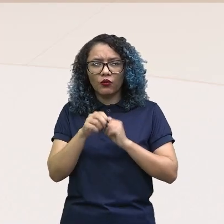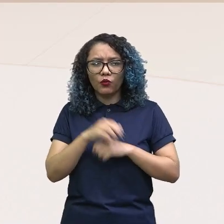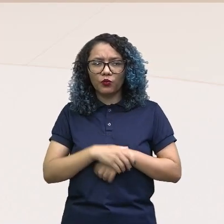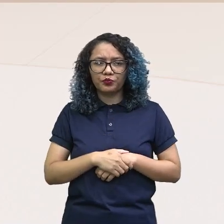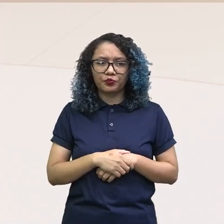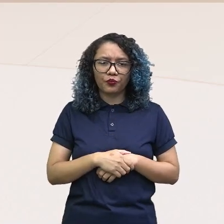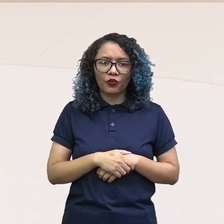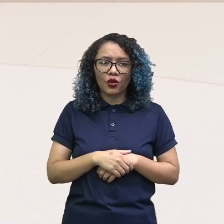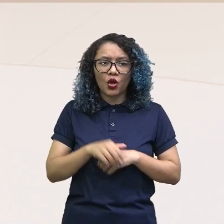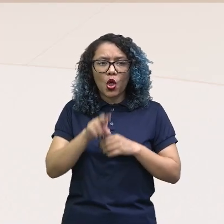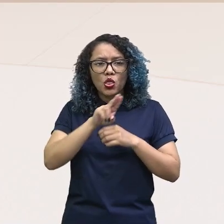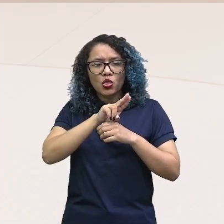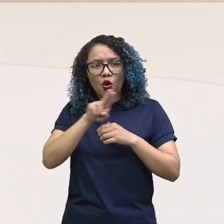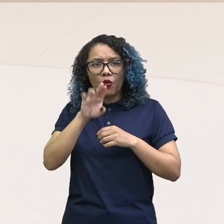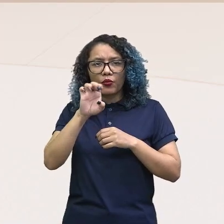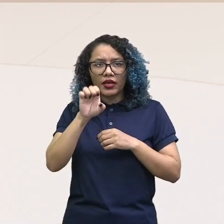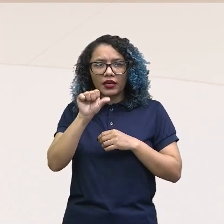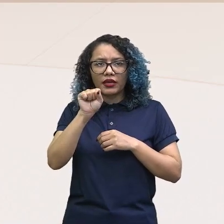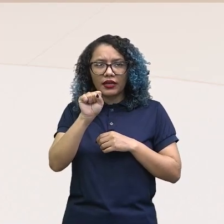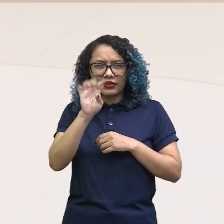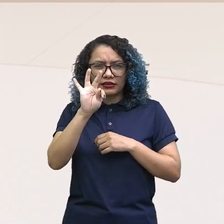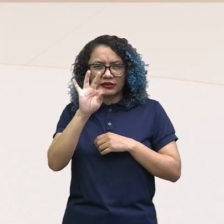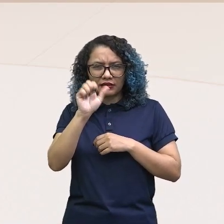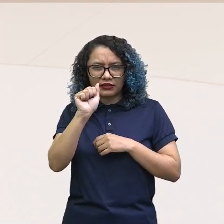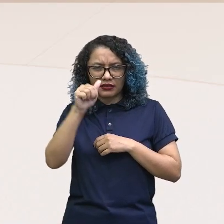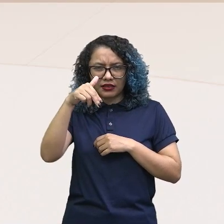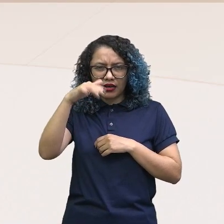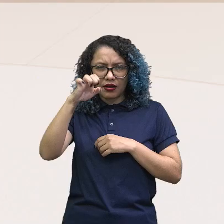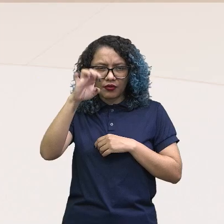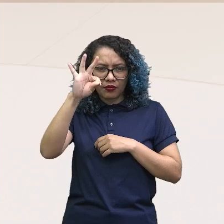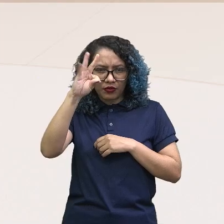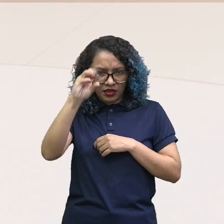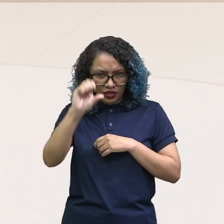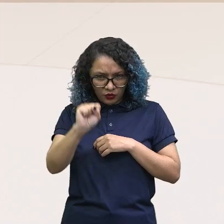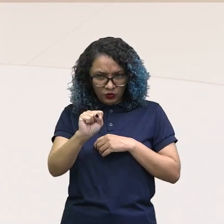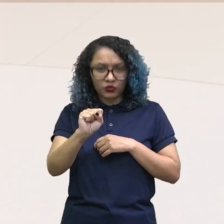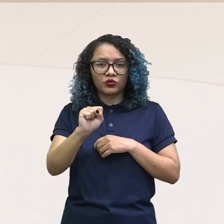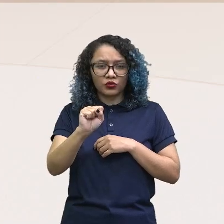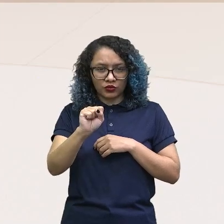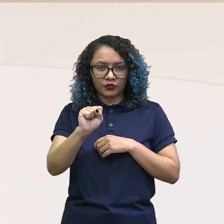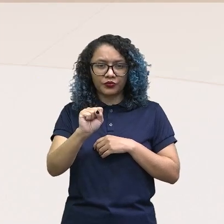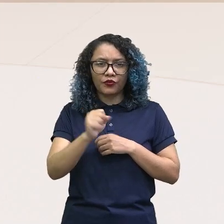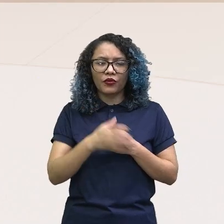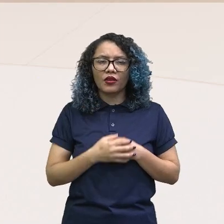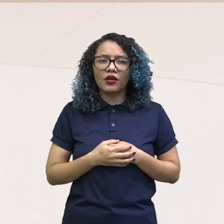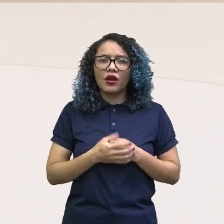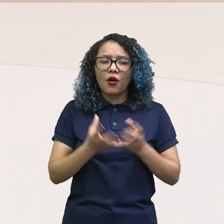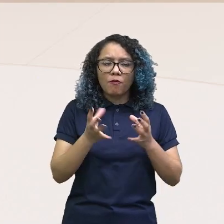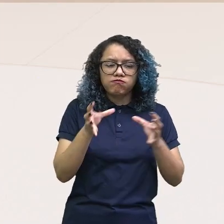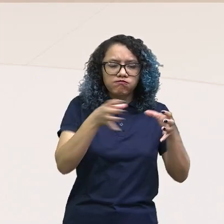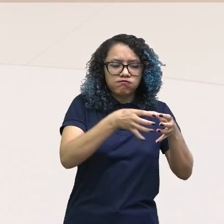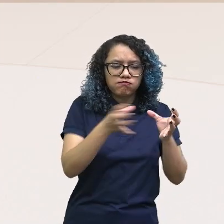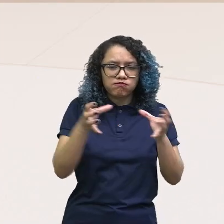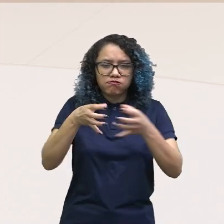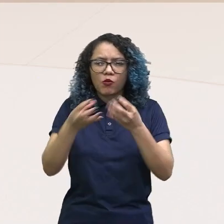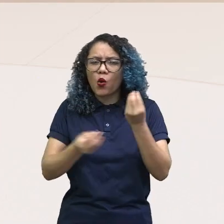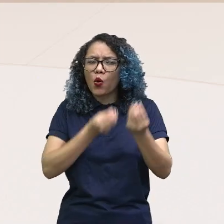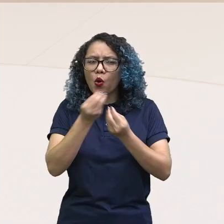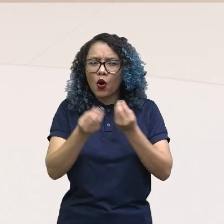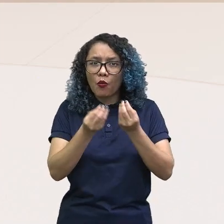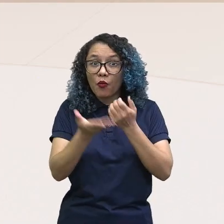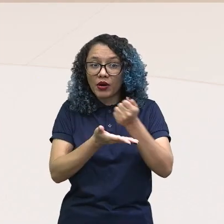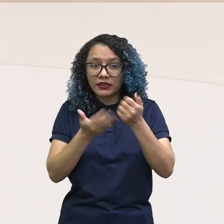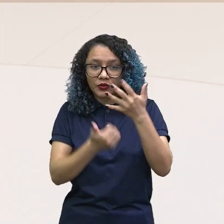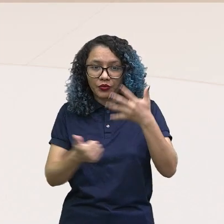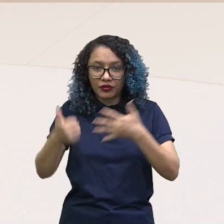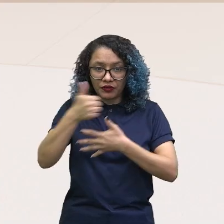ordem, né? Ou estamentos, que são separados por privilégios e onde a